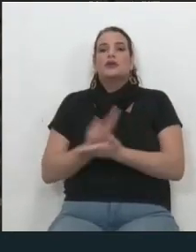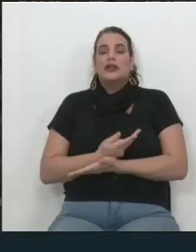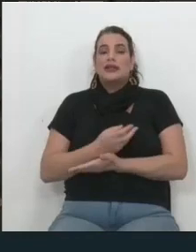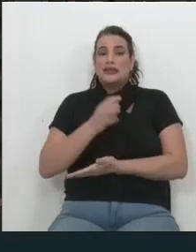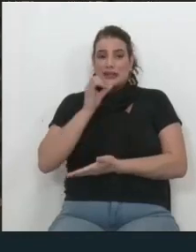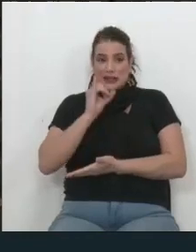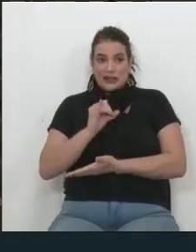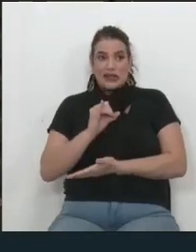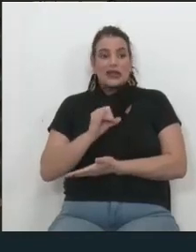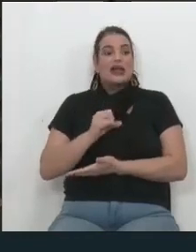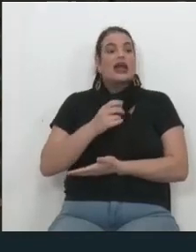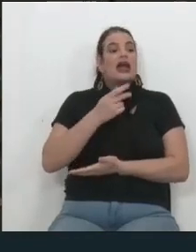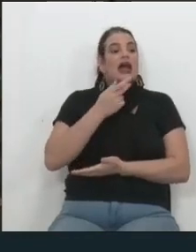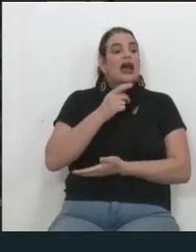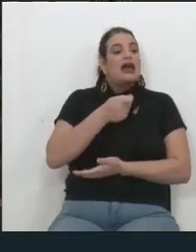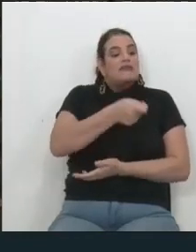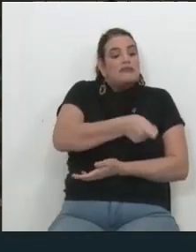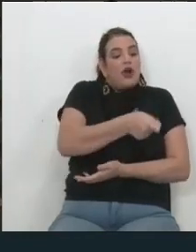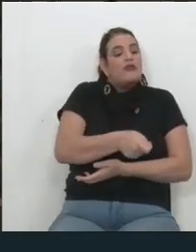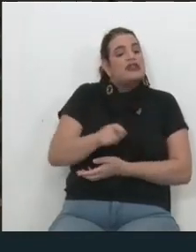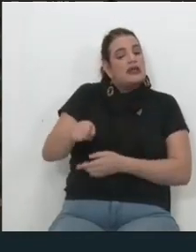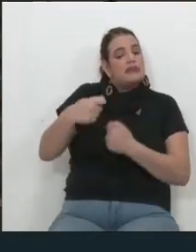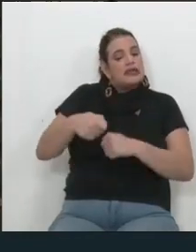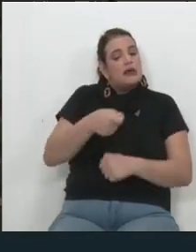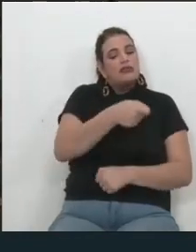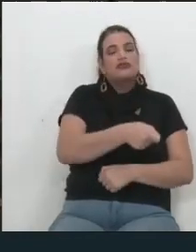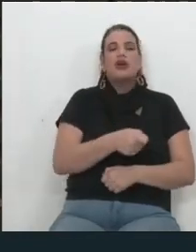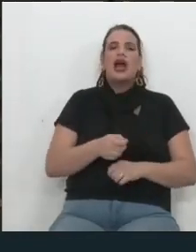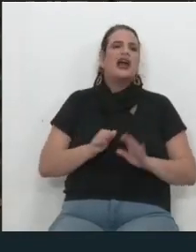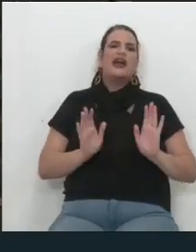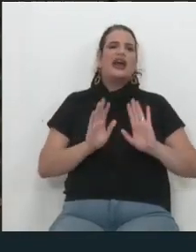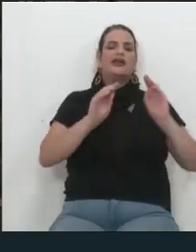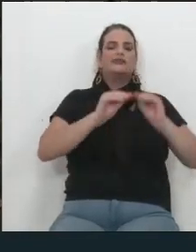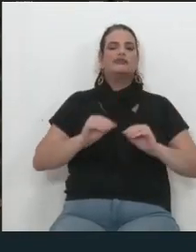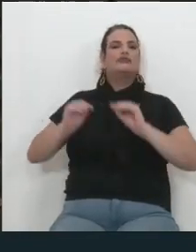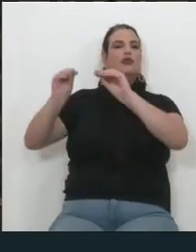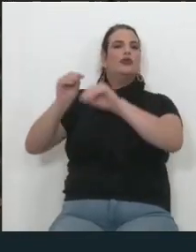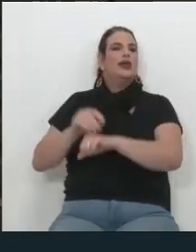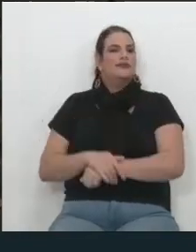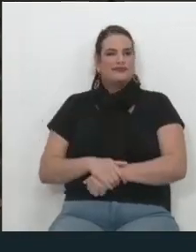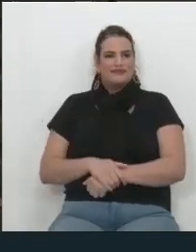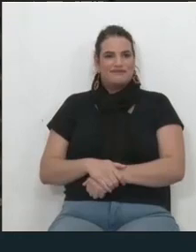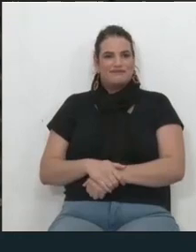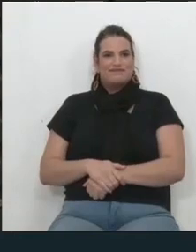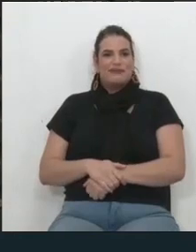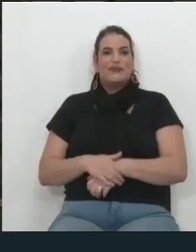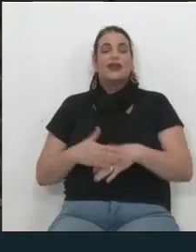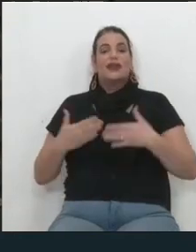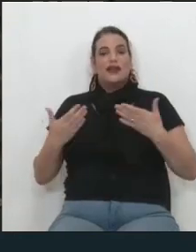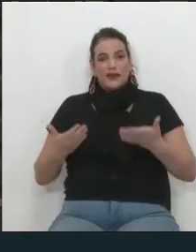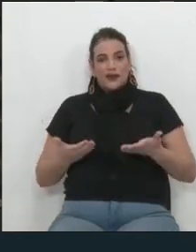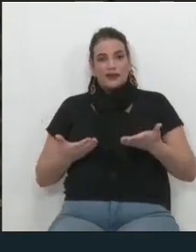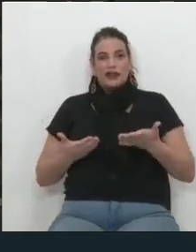aperta o médico vai embora. Ah, eu posso prestar concurso e presto em outro lugar. Então,